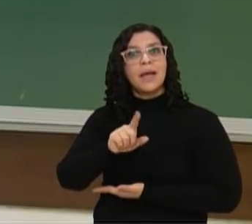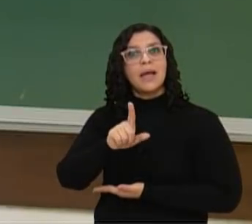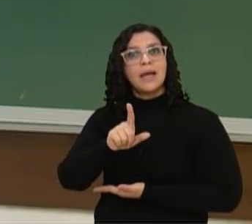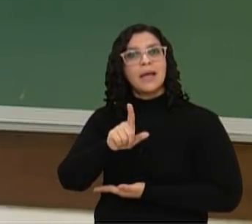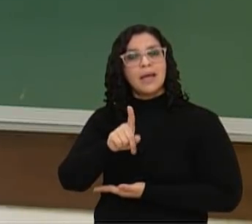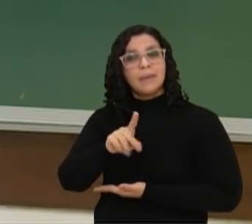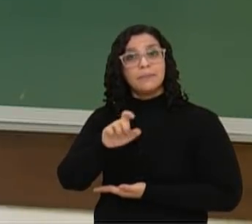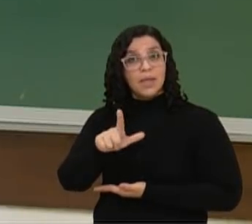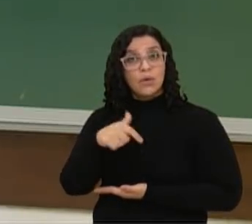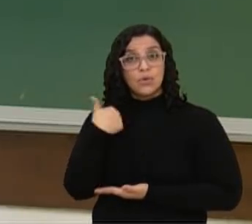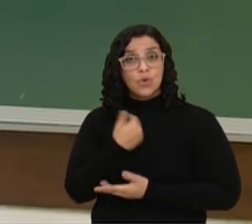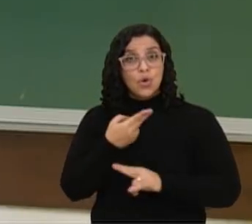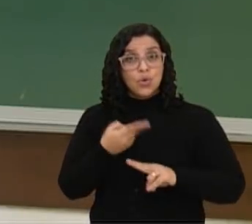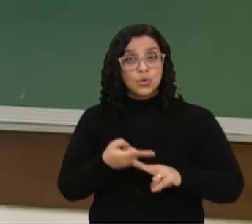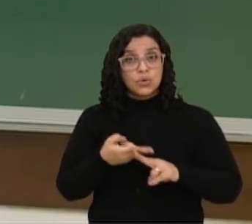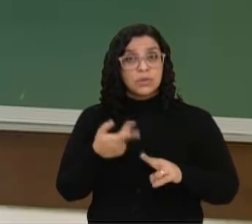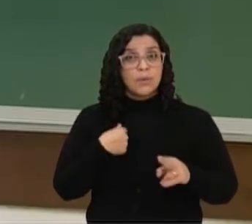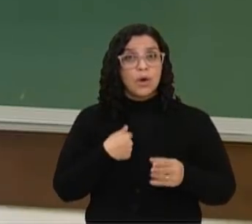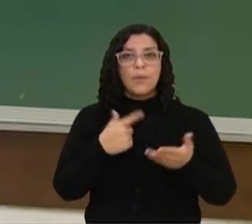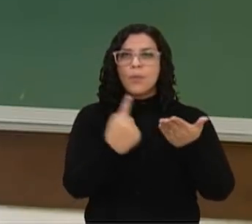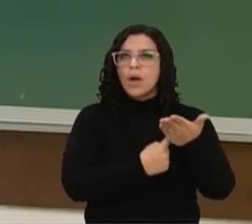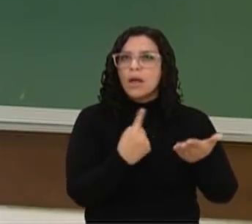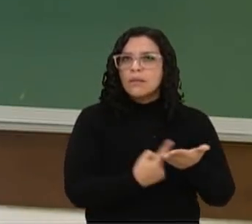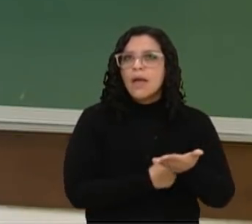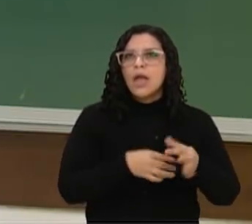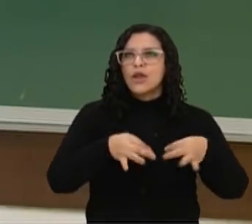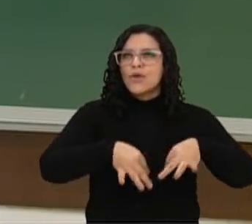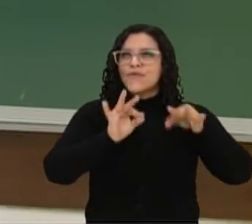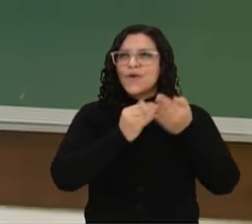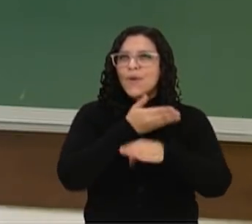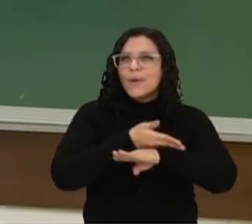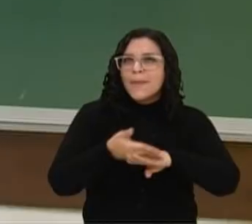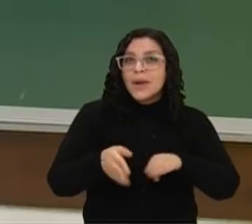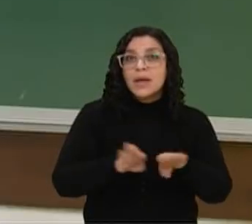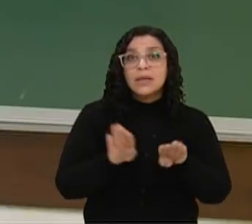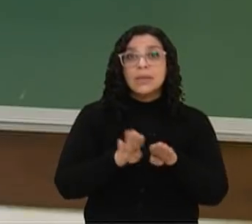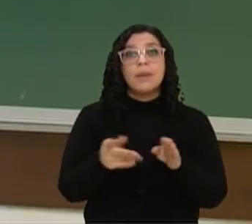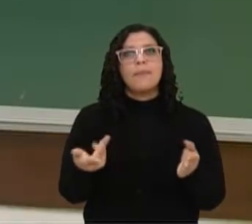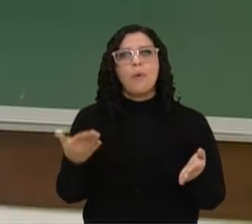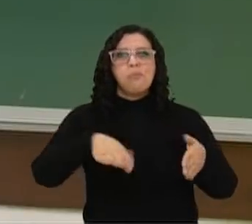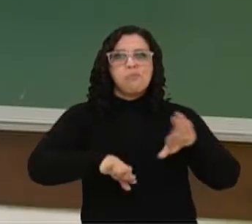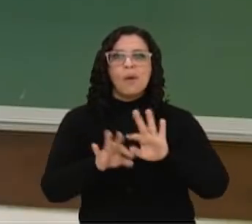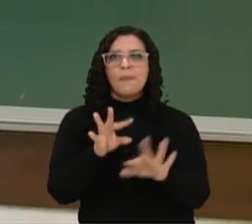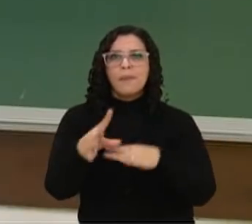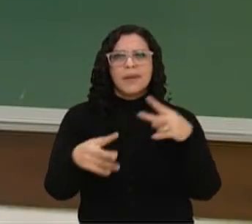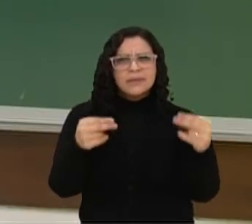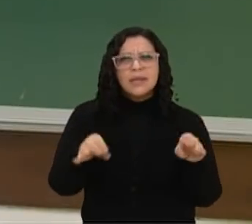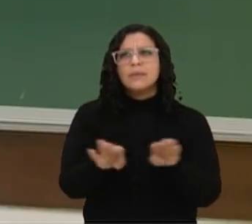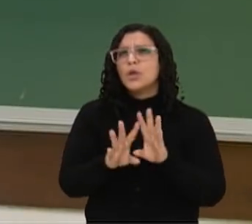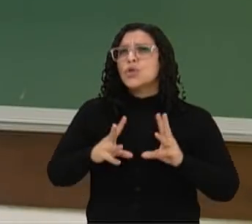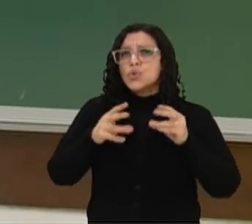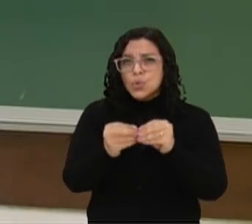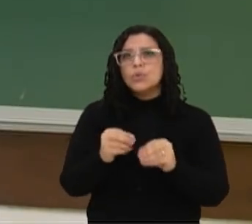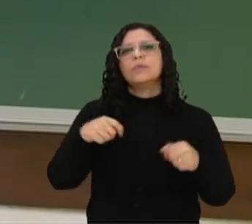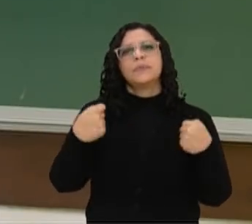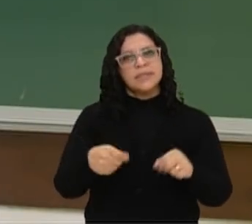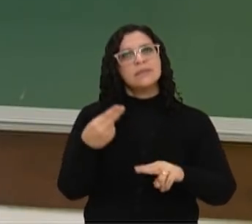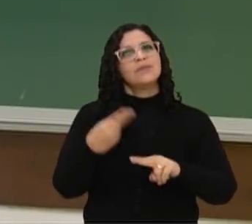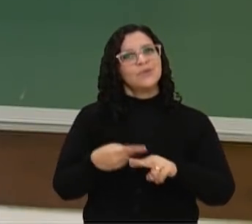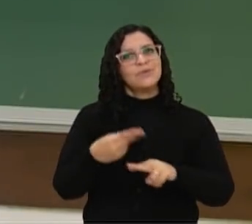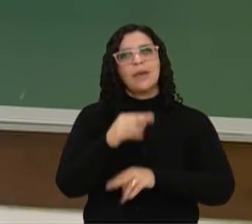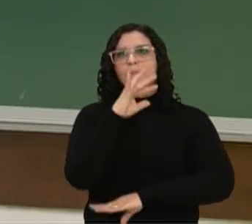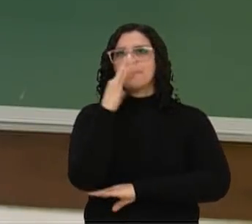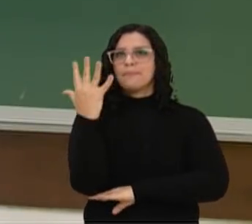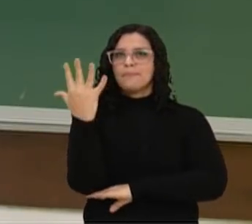só o papel que nós usamos ali no caderno, enfim, mas de embalagens, de tudo isso envolve esse